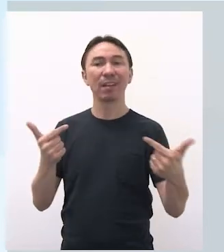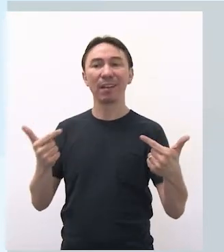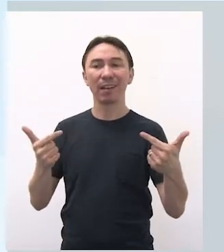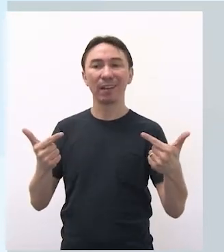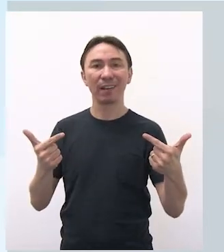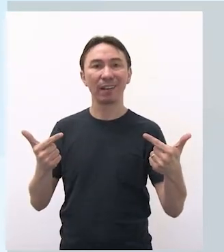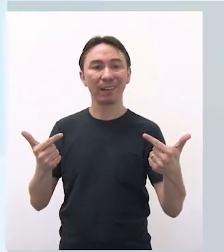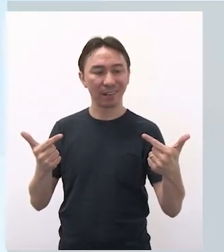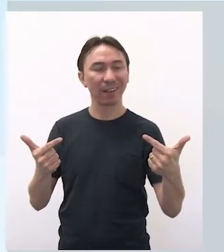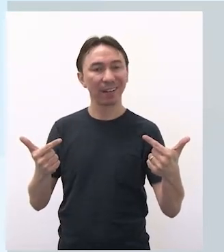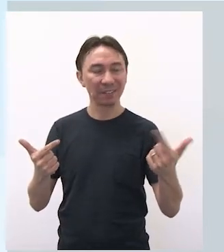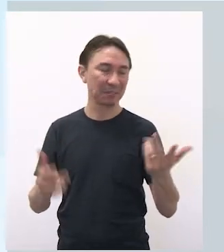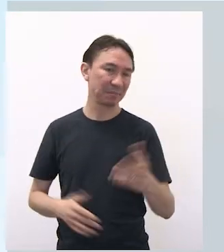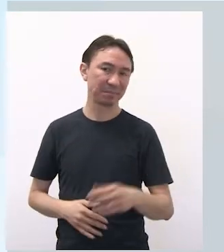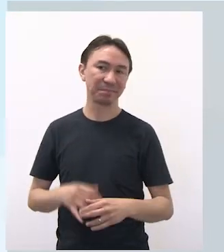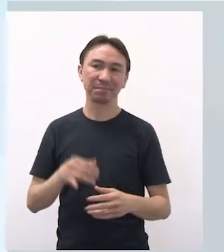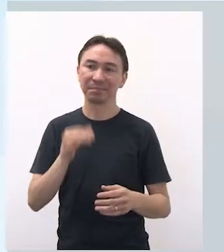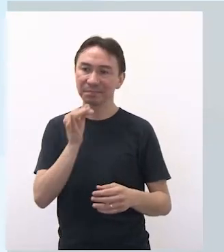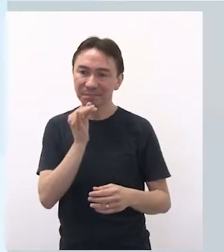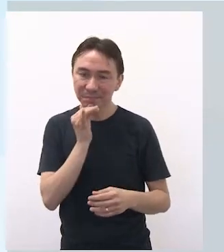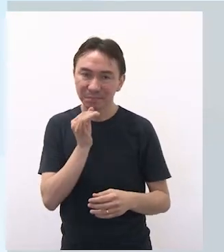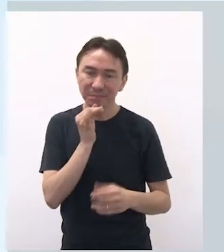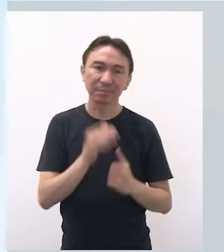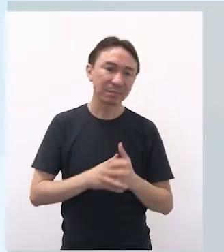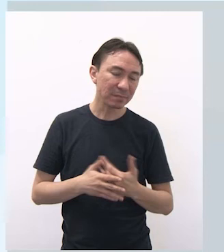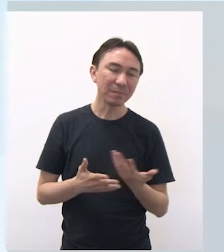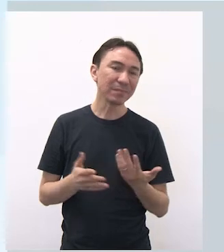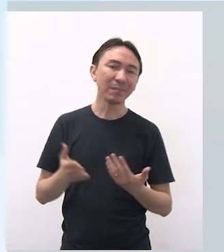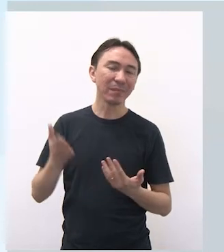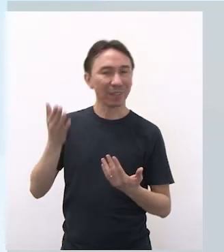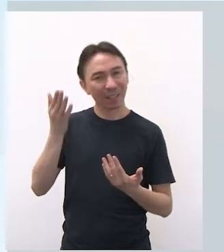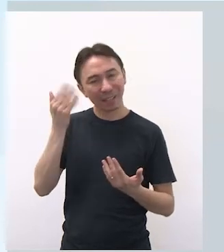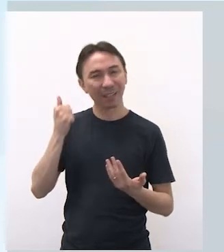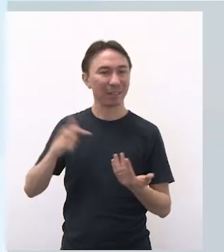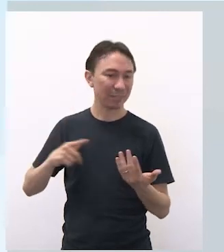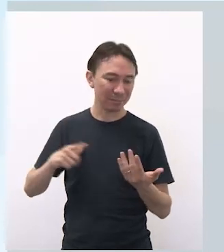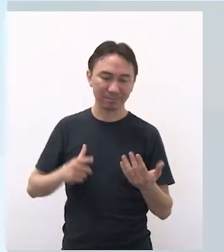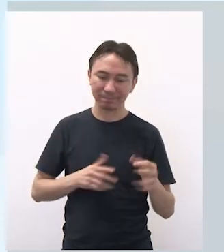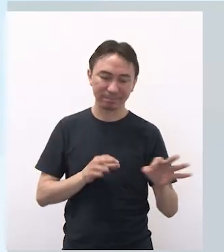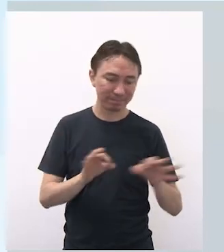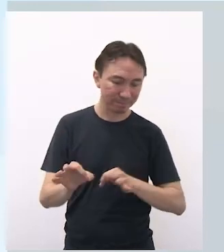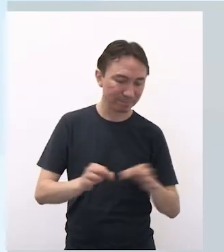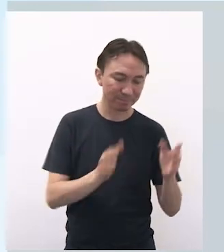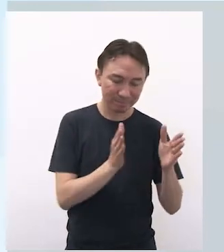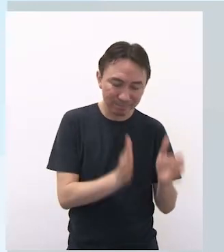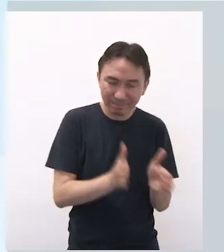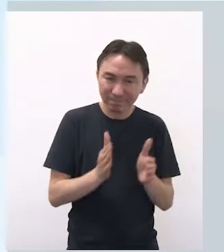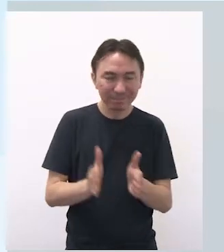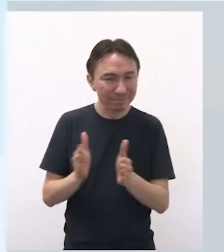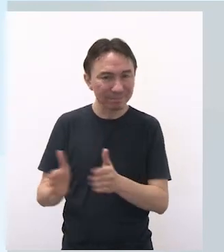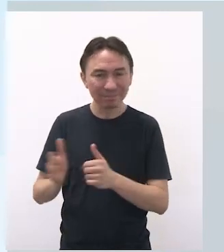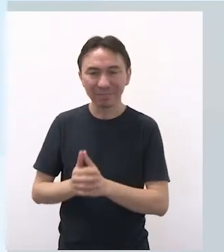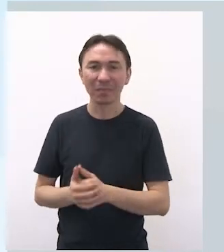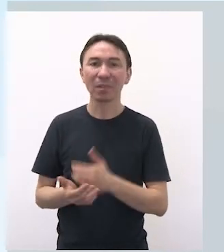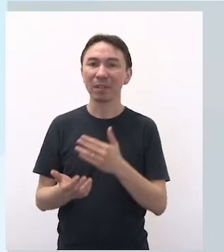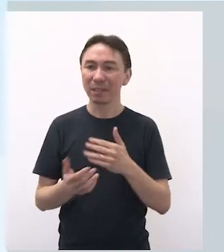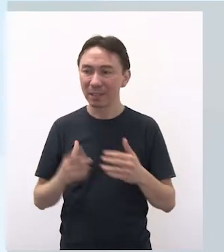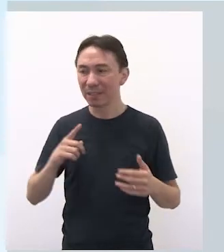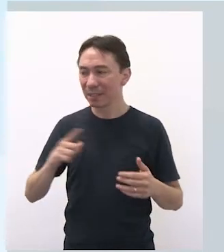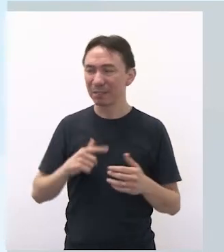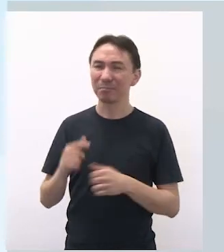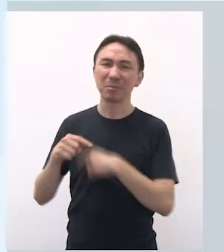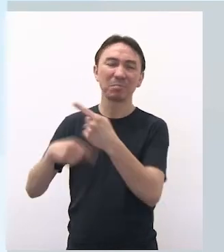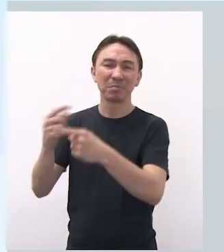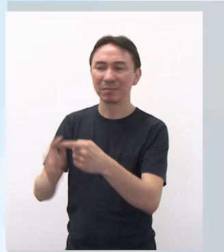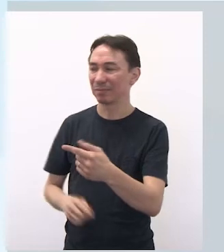por exemplo, envolve a aprendizagem de ações ordenadas, com um fim, com saber fazer, que inclui